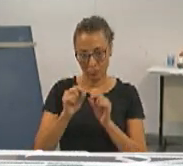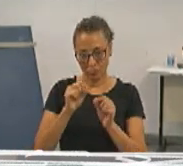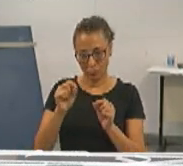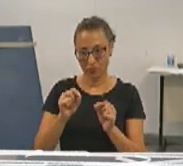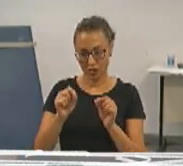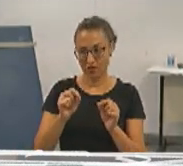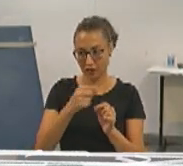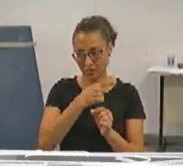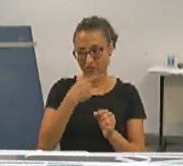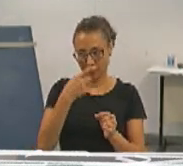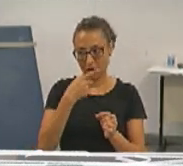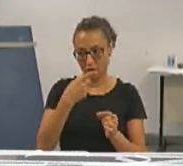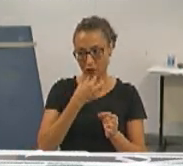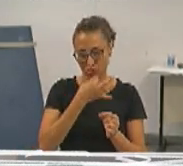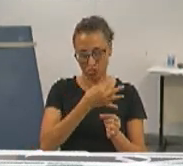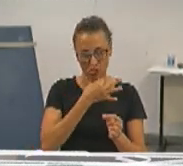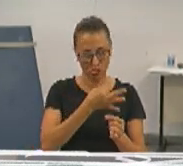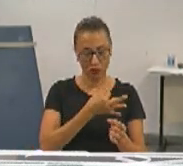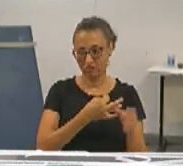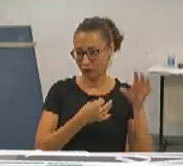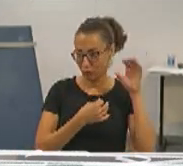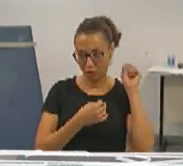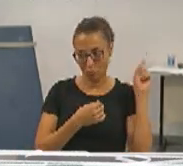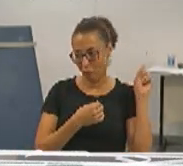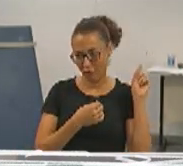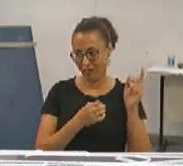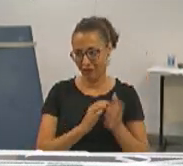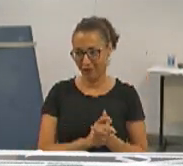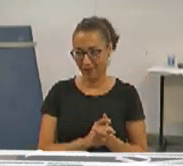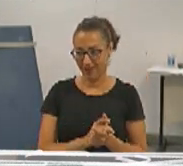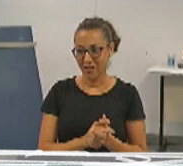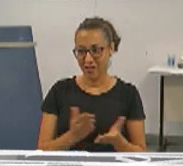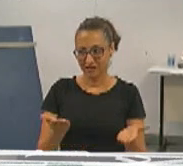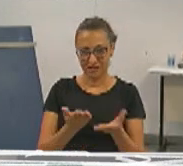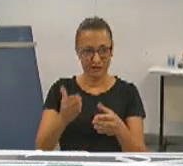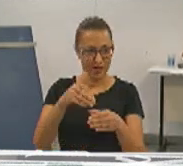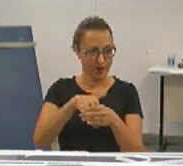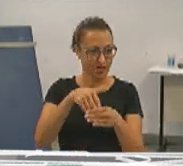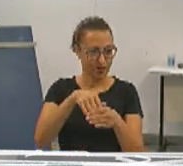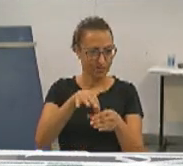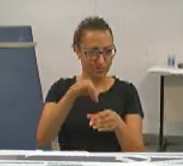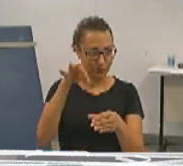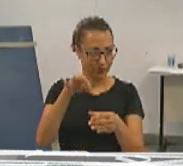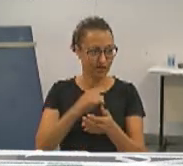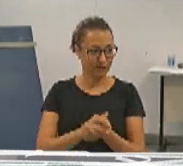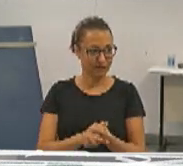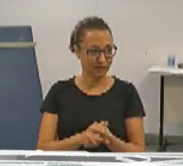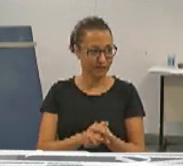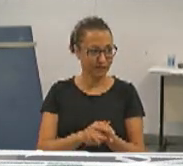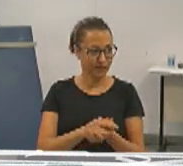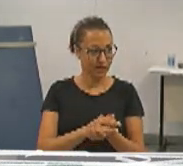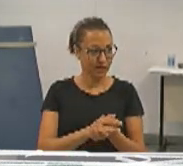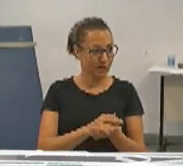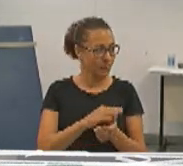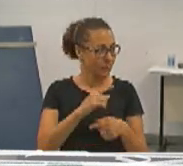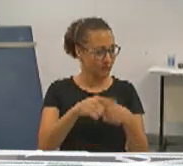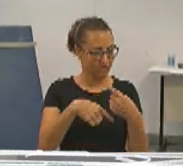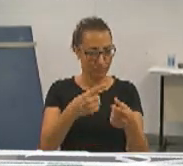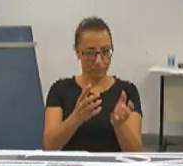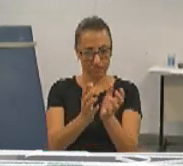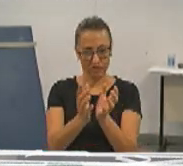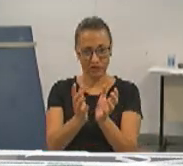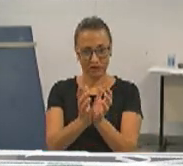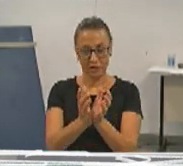o candidato. Eu procedo agora para o sorteio, para a próxima rodada.